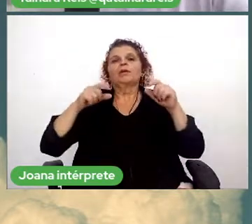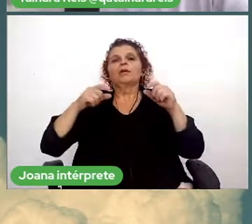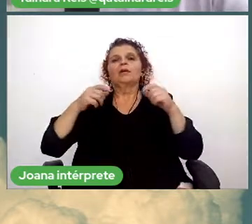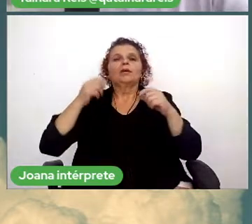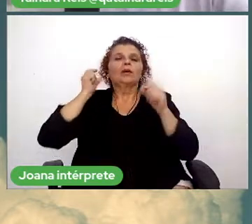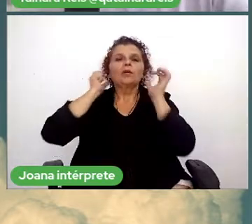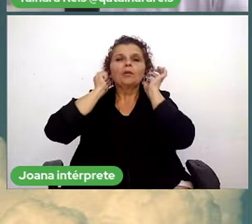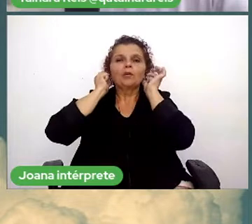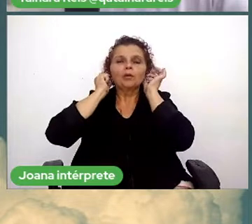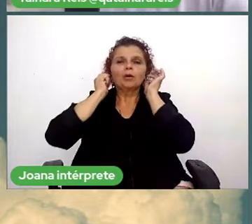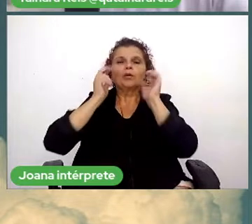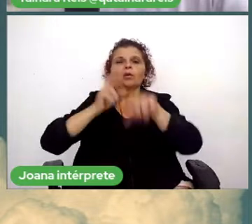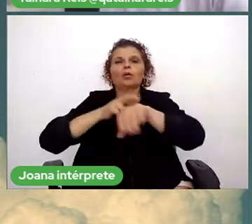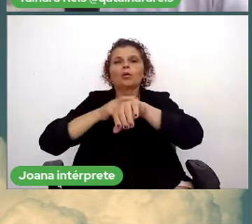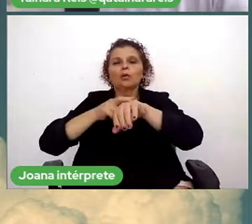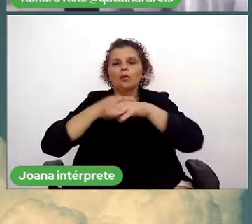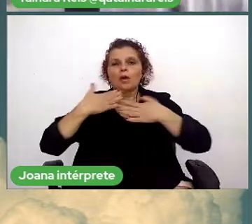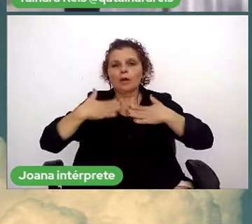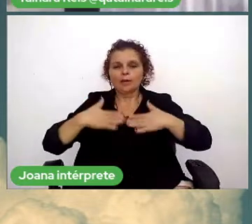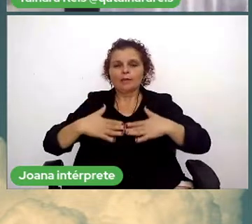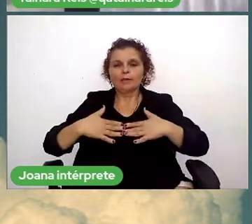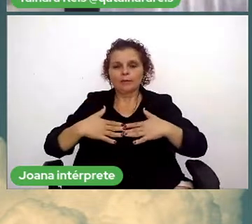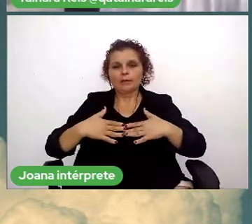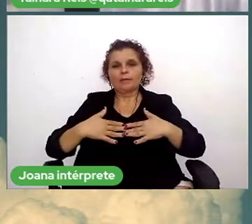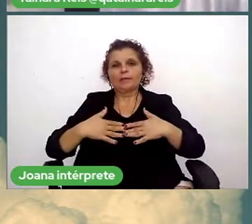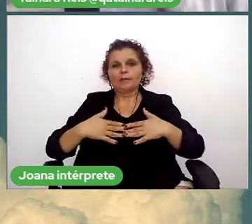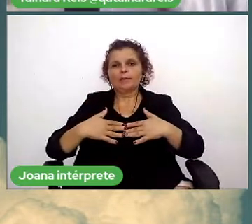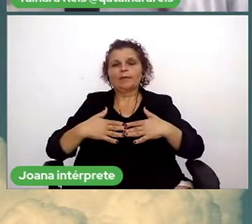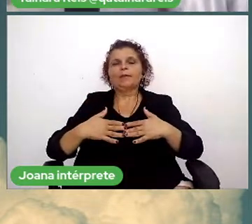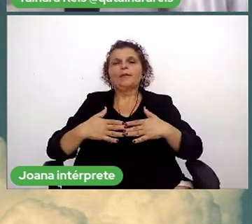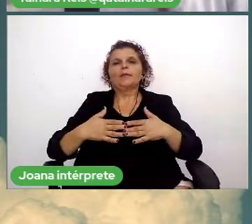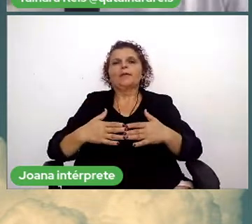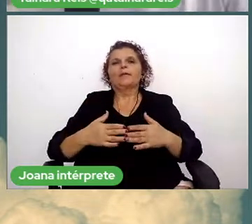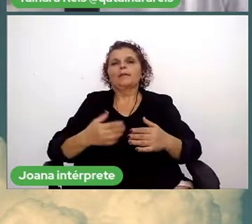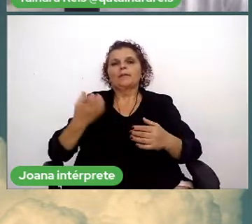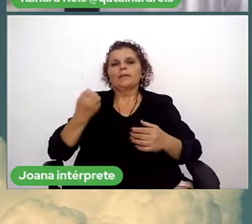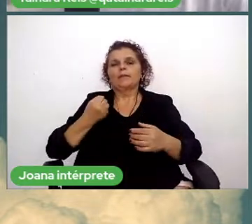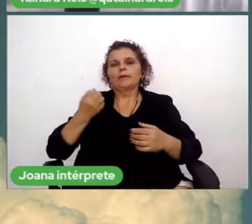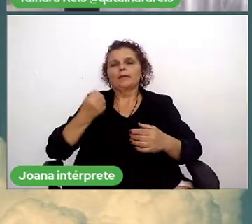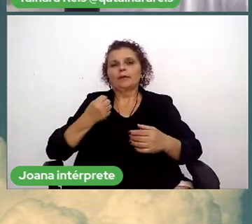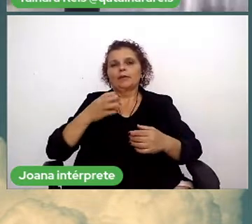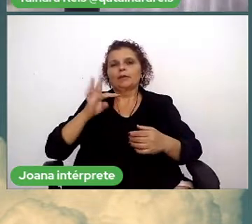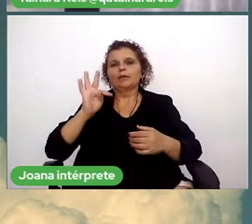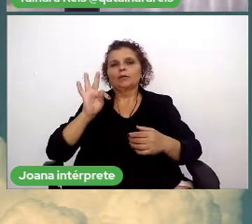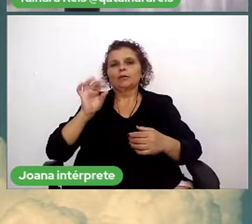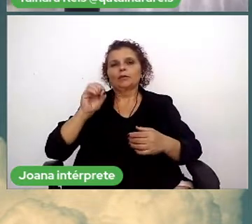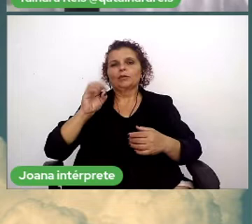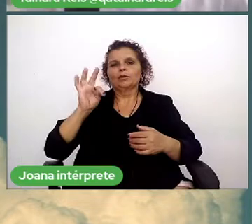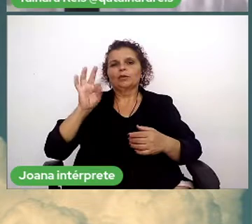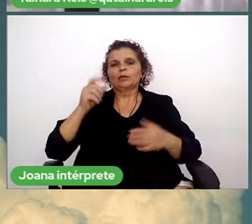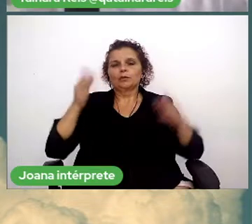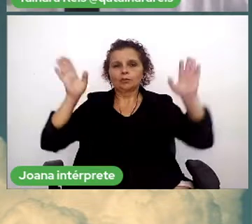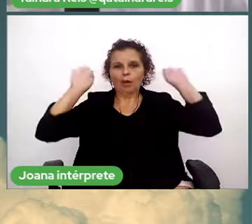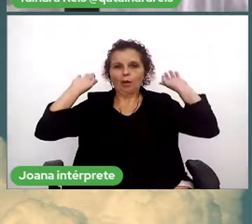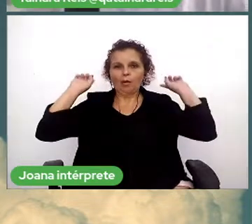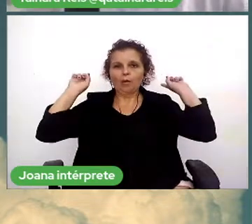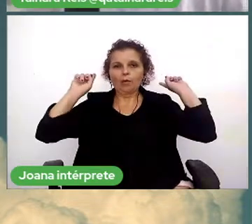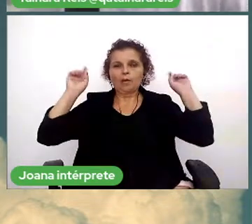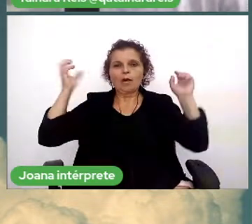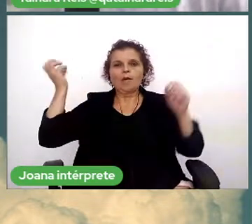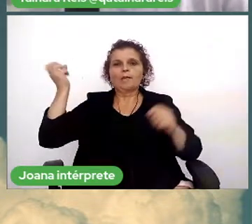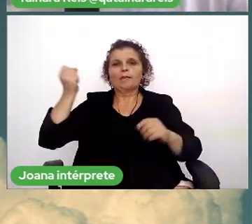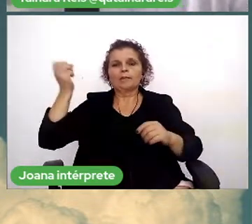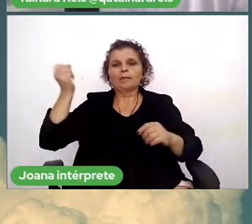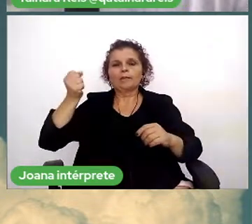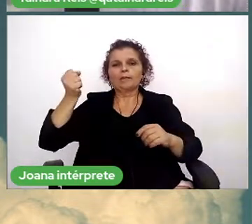cor roxa, uma camisa branca escrito Thoughtworks, não sei se dá para ver. Atrás de mim tem um guarda-roupas na cor branca